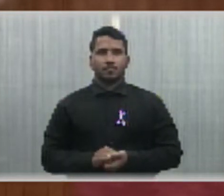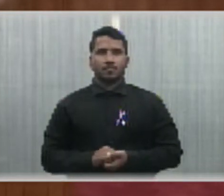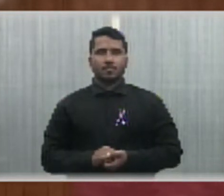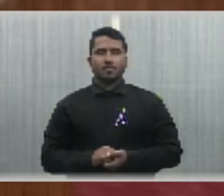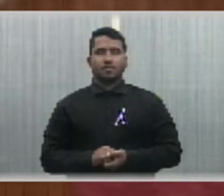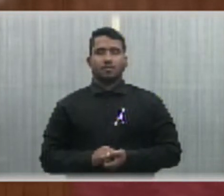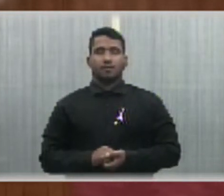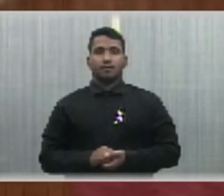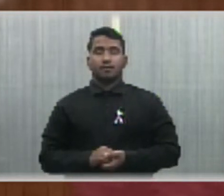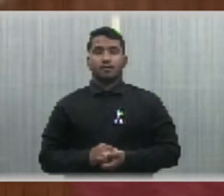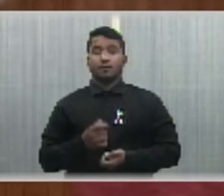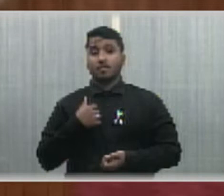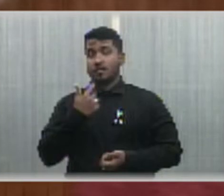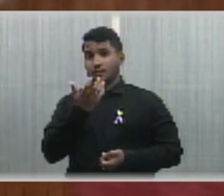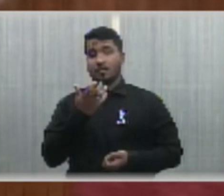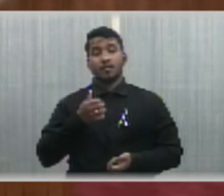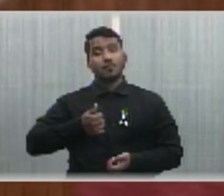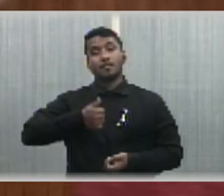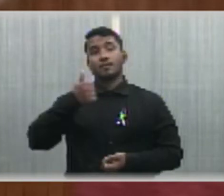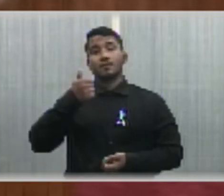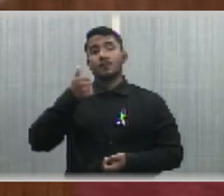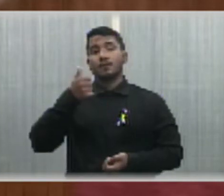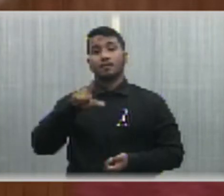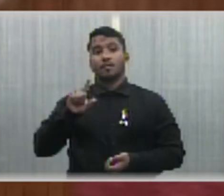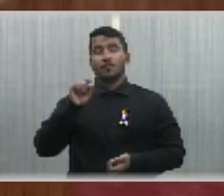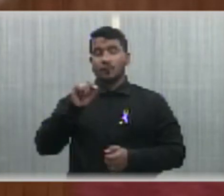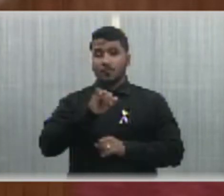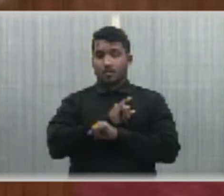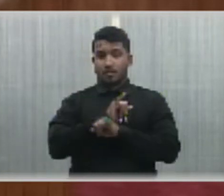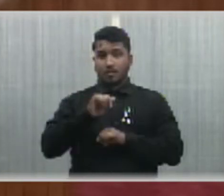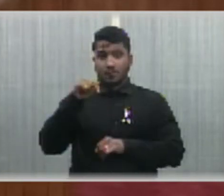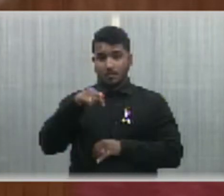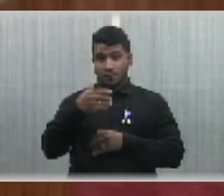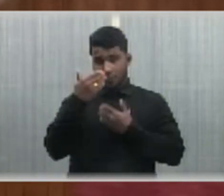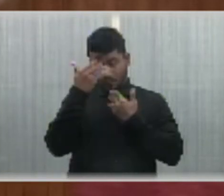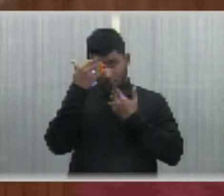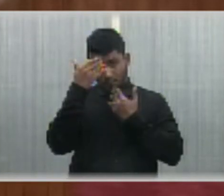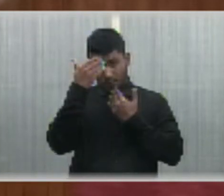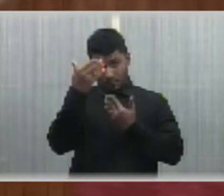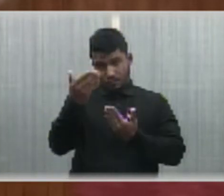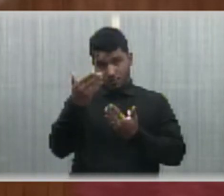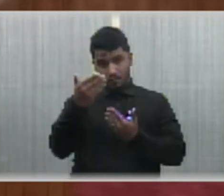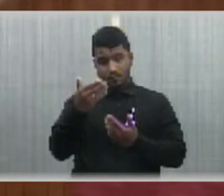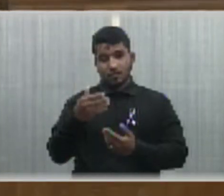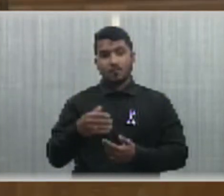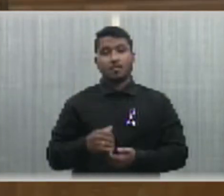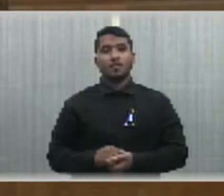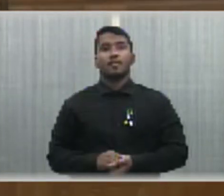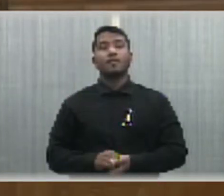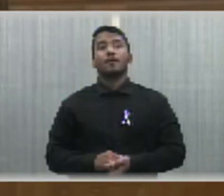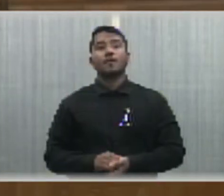telespectadores, eu queria primeiro registrar aqui e agradecer ao professor Noga